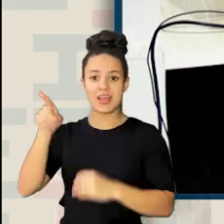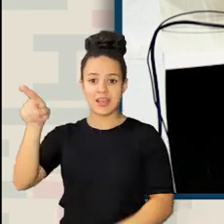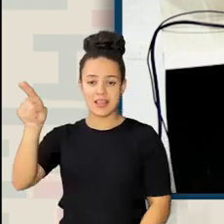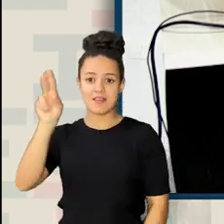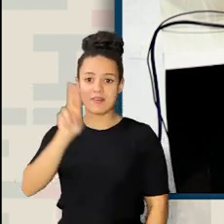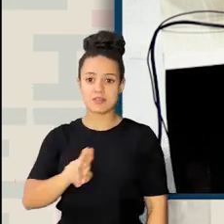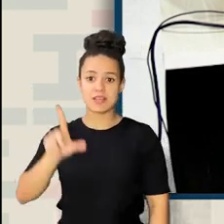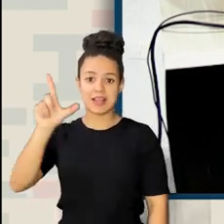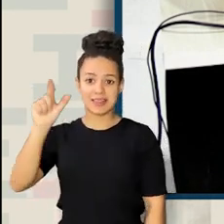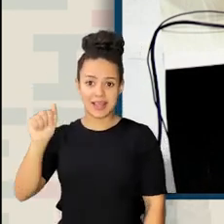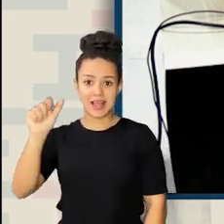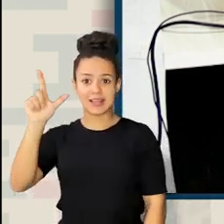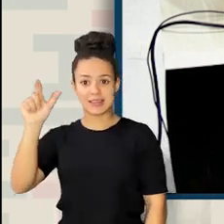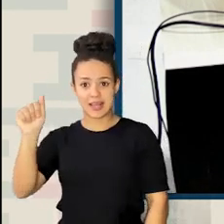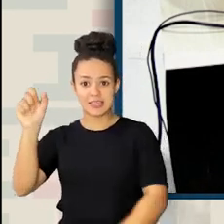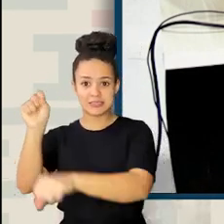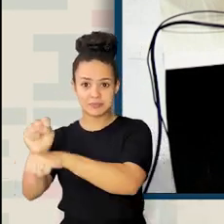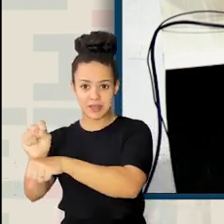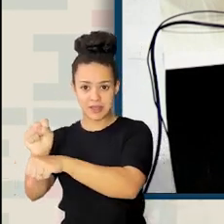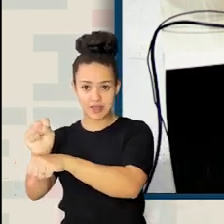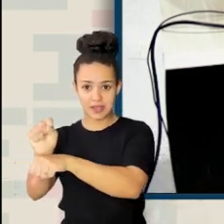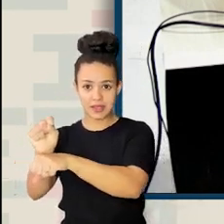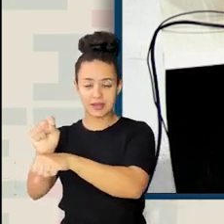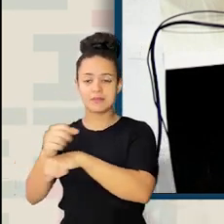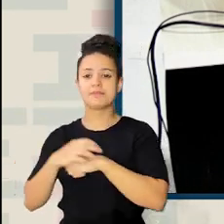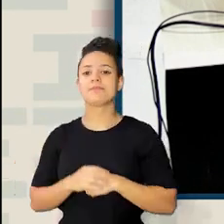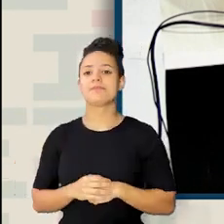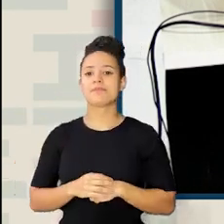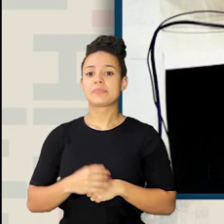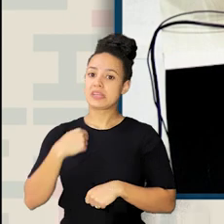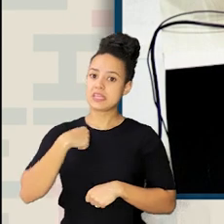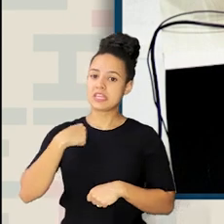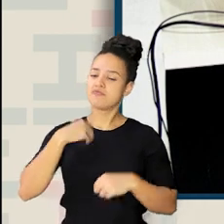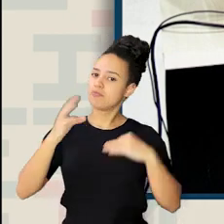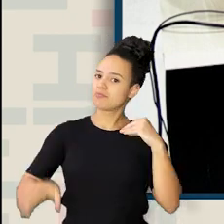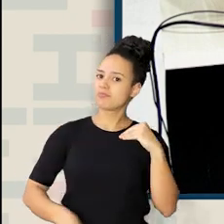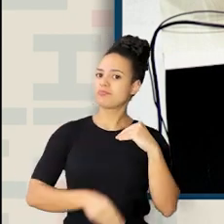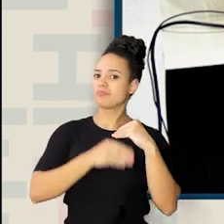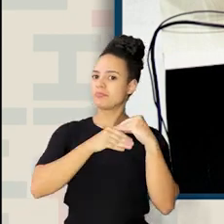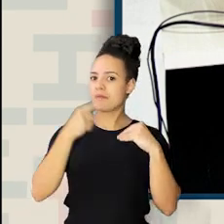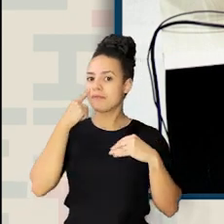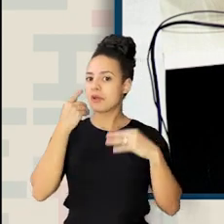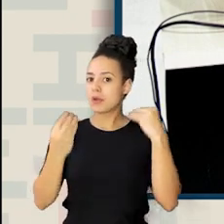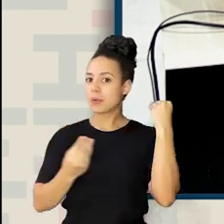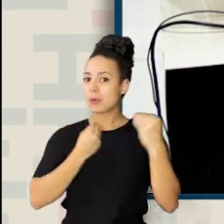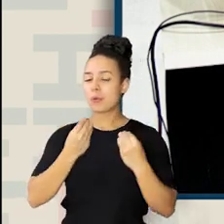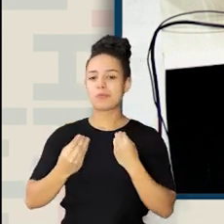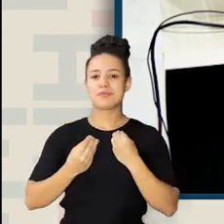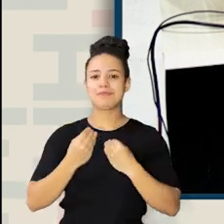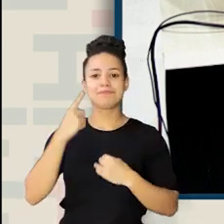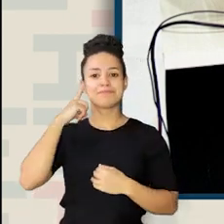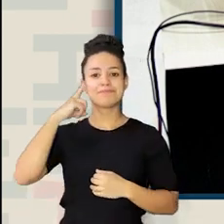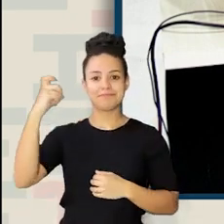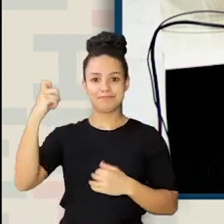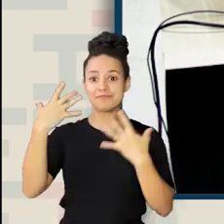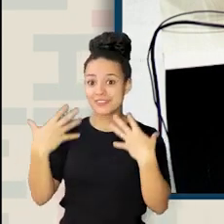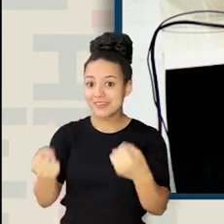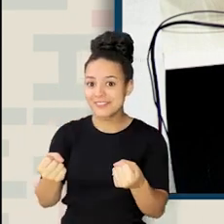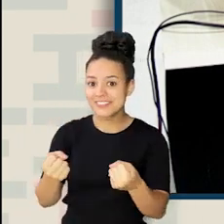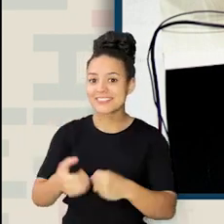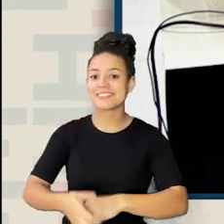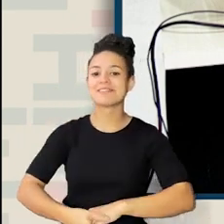vai tocar 2 notas lá e esperar, pausa, e eu vou complementar e vamos ver como é que vai soar. Vamos